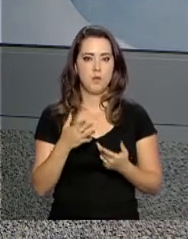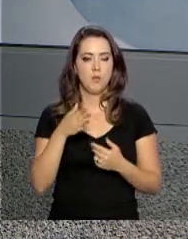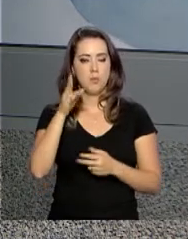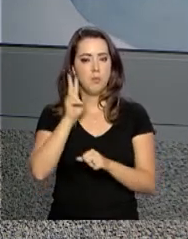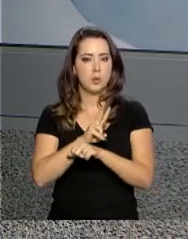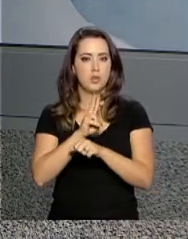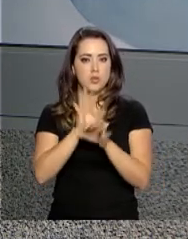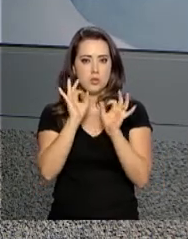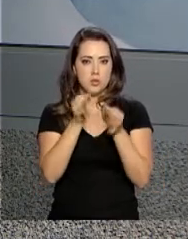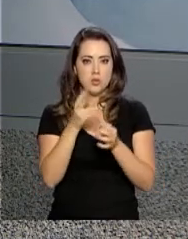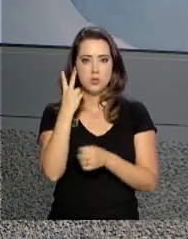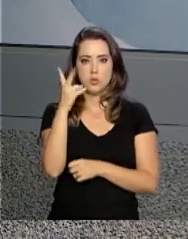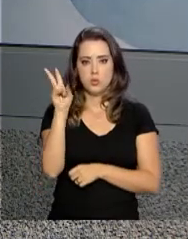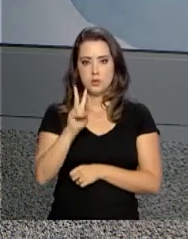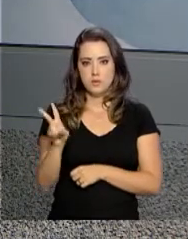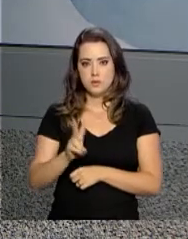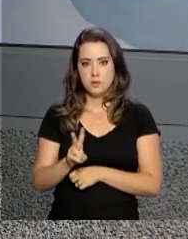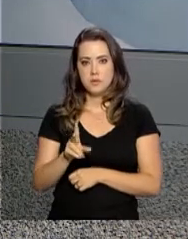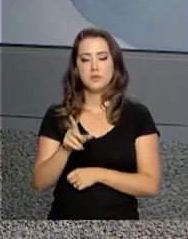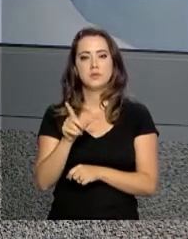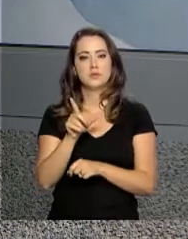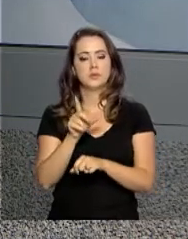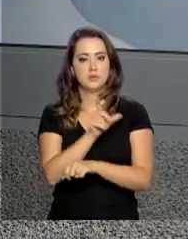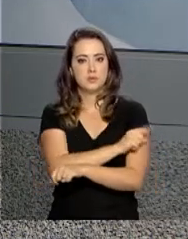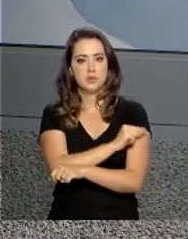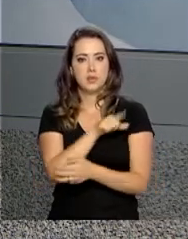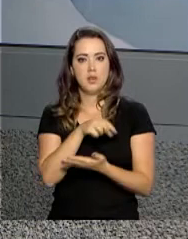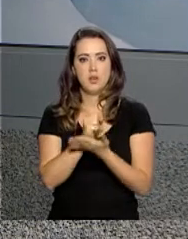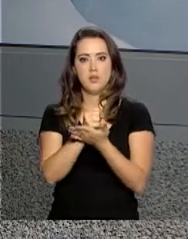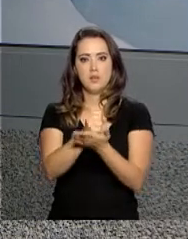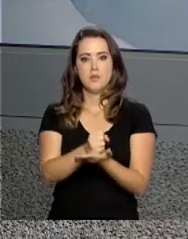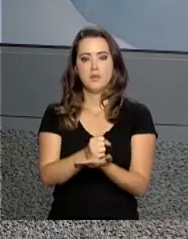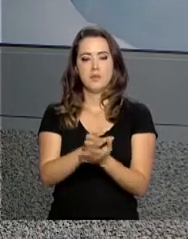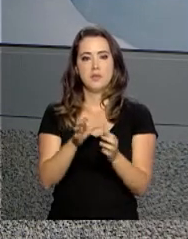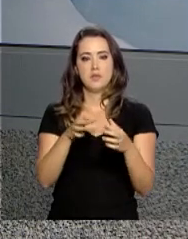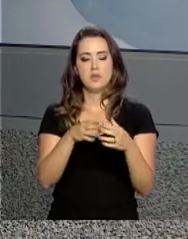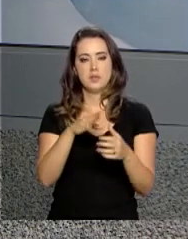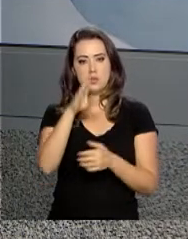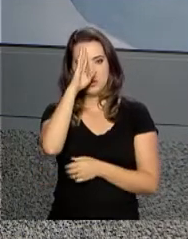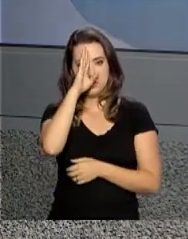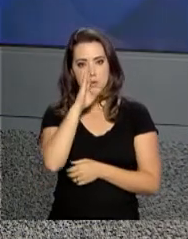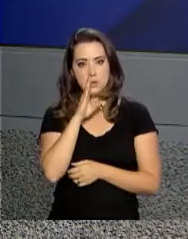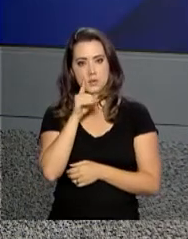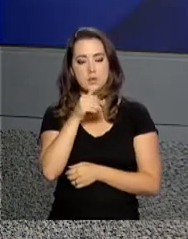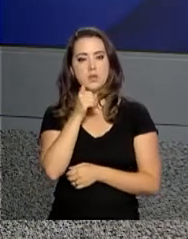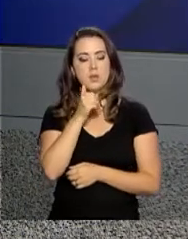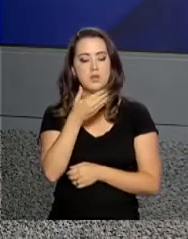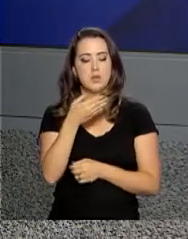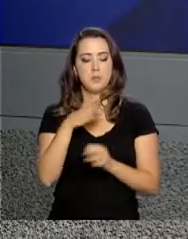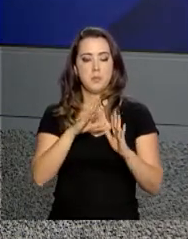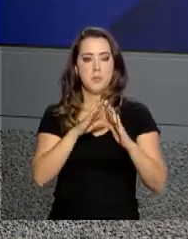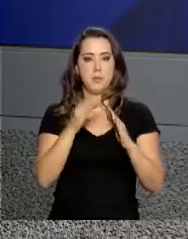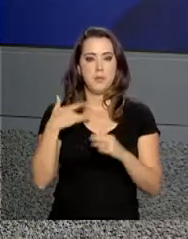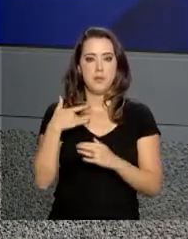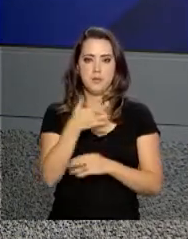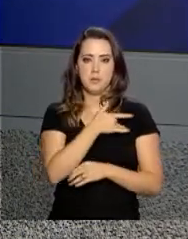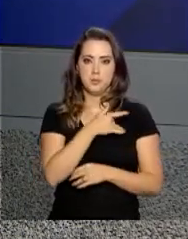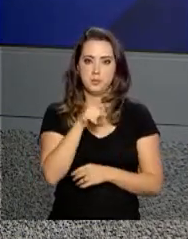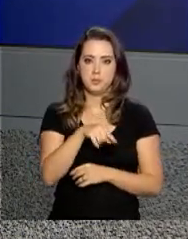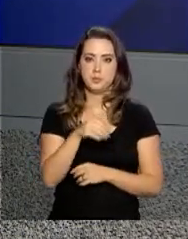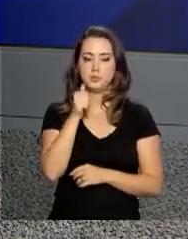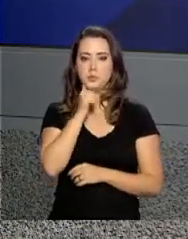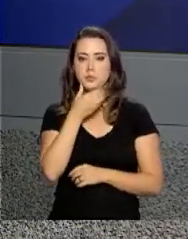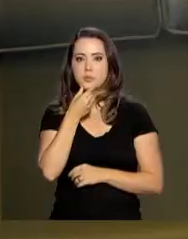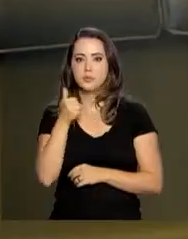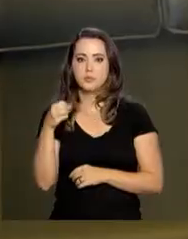completamente protegido, é necessário tomar duas doses da vacina, que é oferecida de graça na rede pública para meninos e meninas de 9 a 14